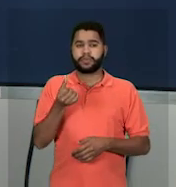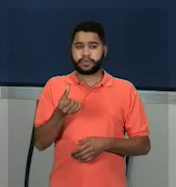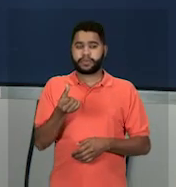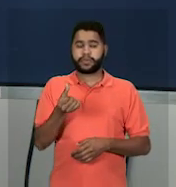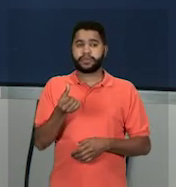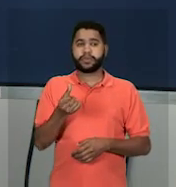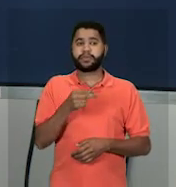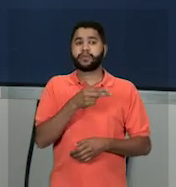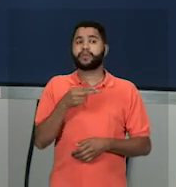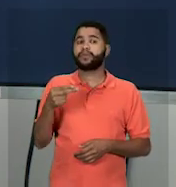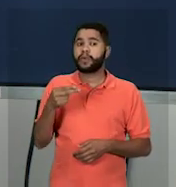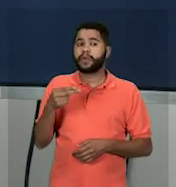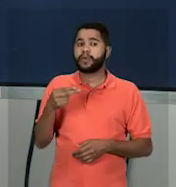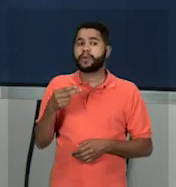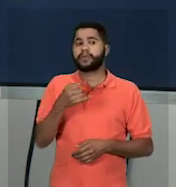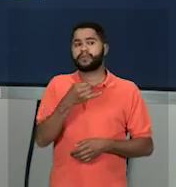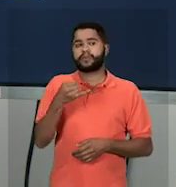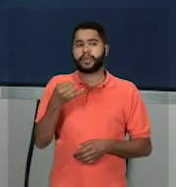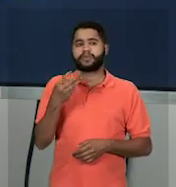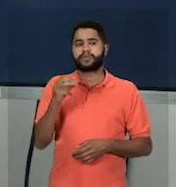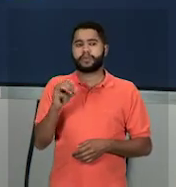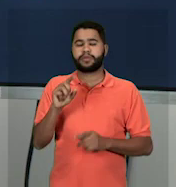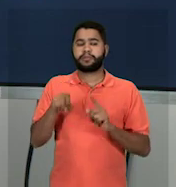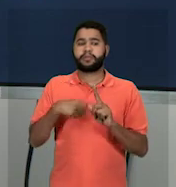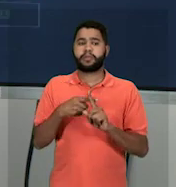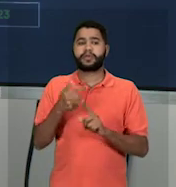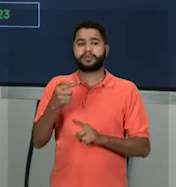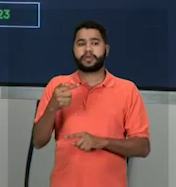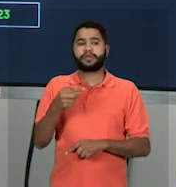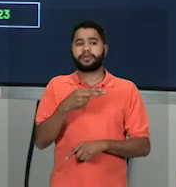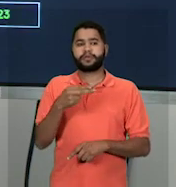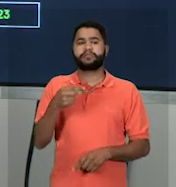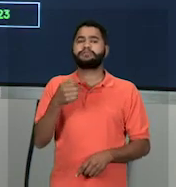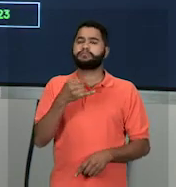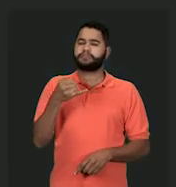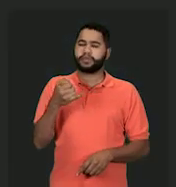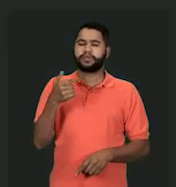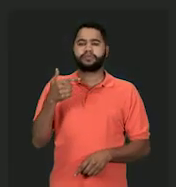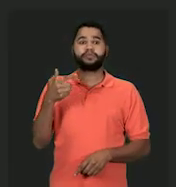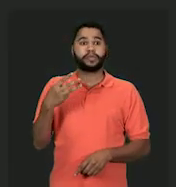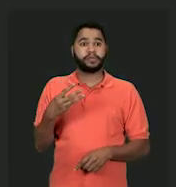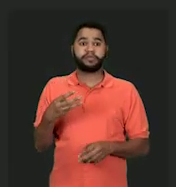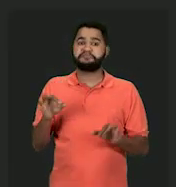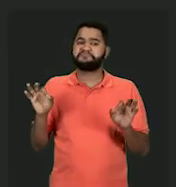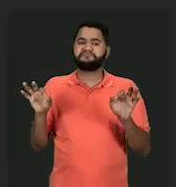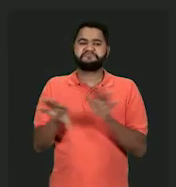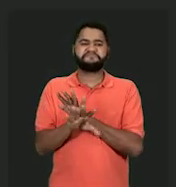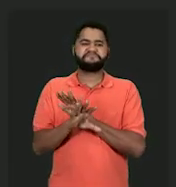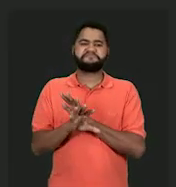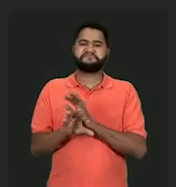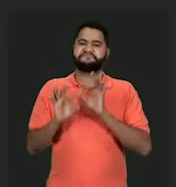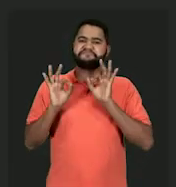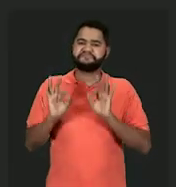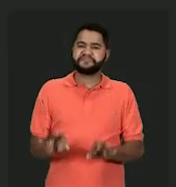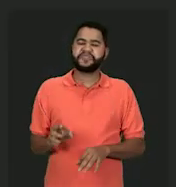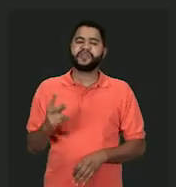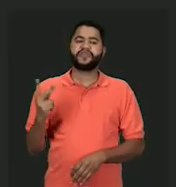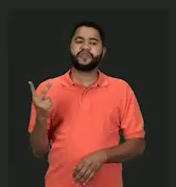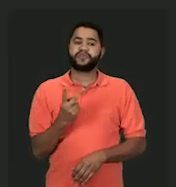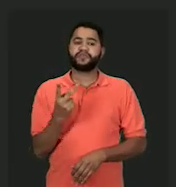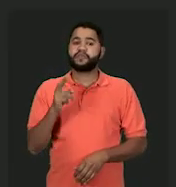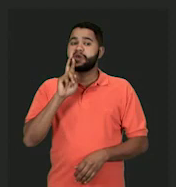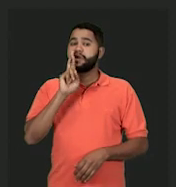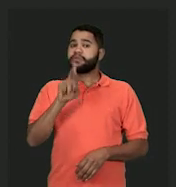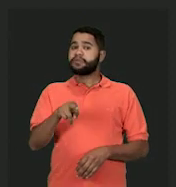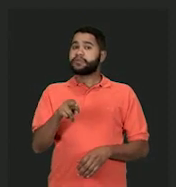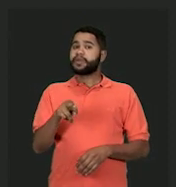cinco vezes menos seis vai ser menos 30 - 30 mais 7 - 23 a massa os dois